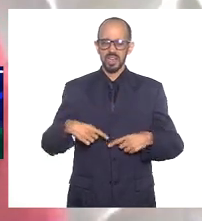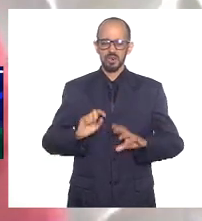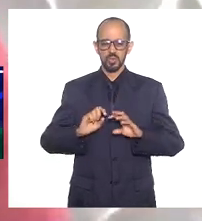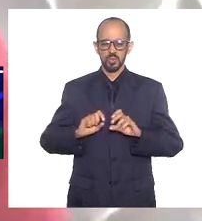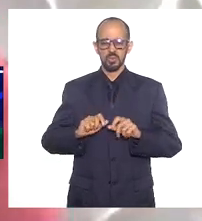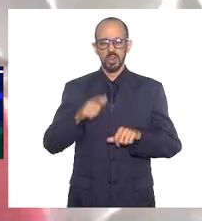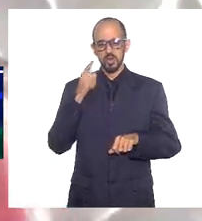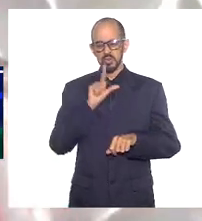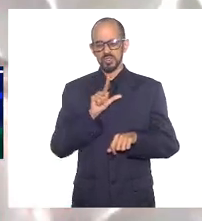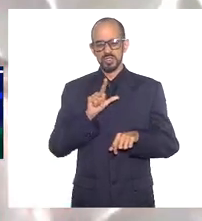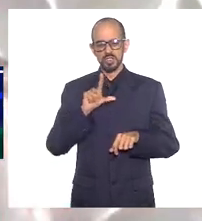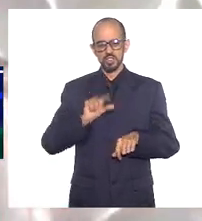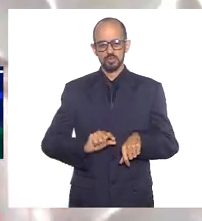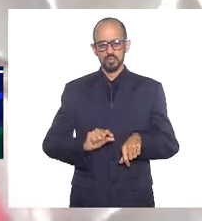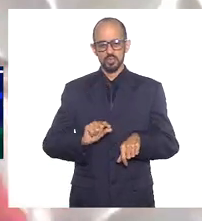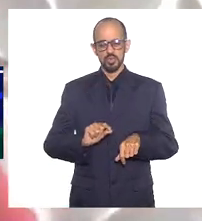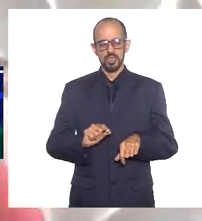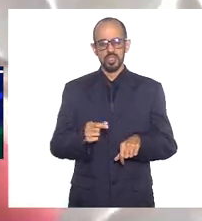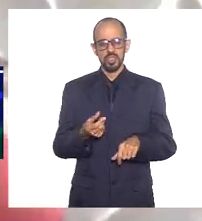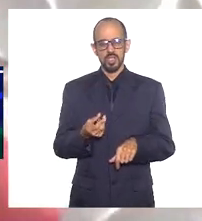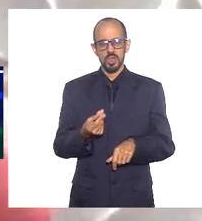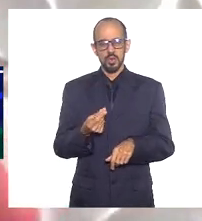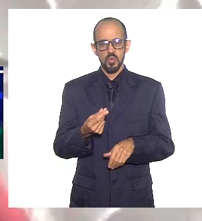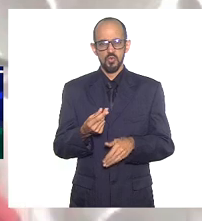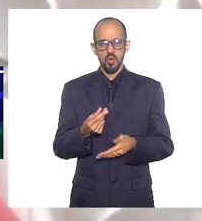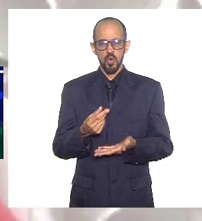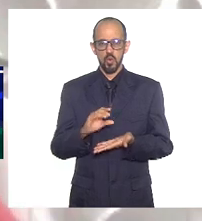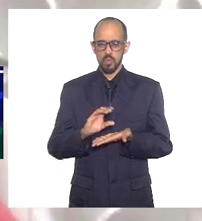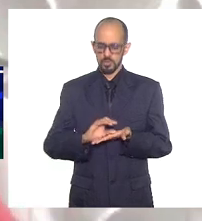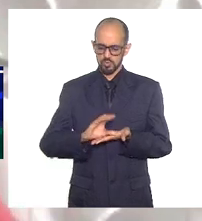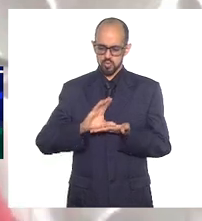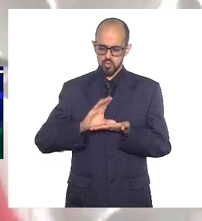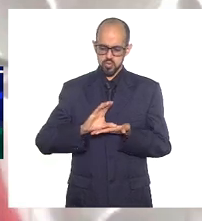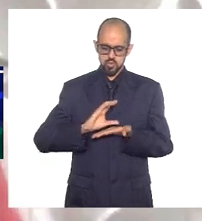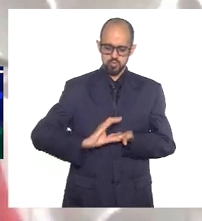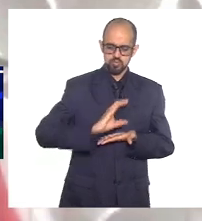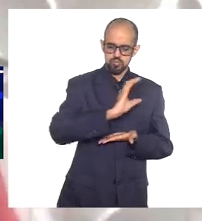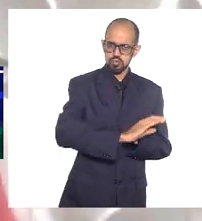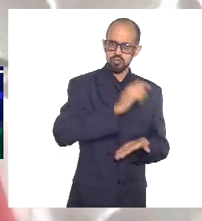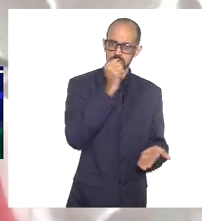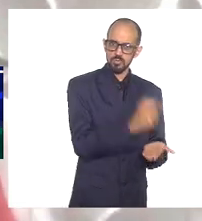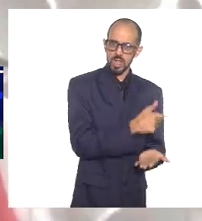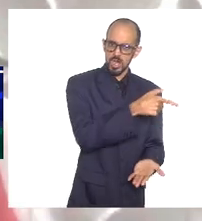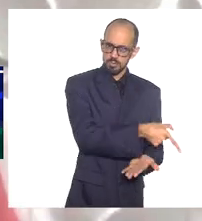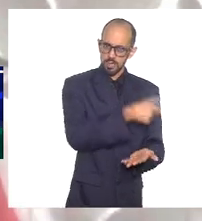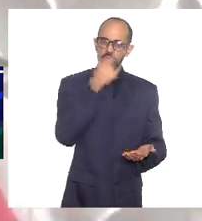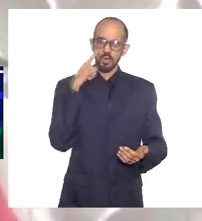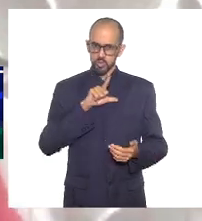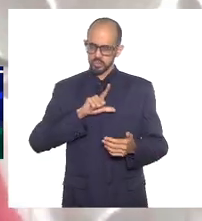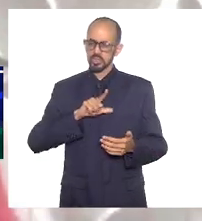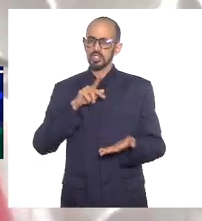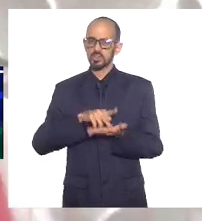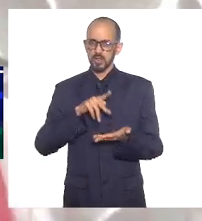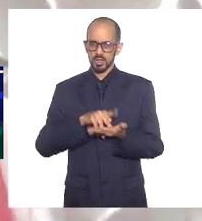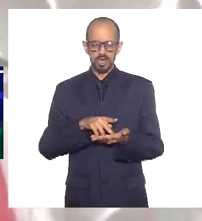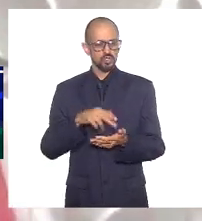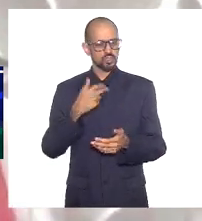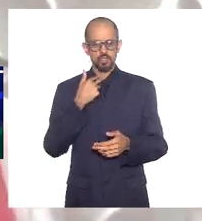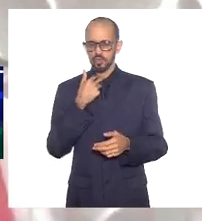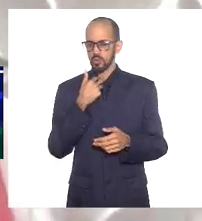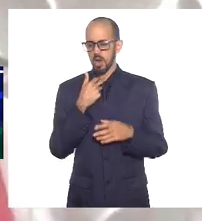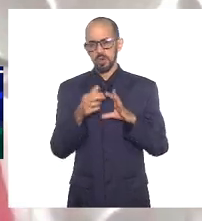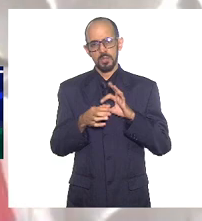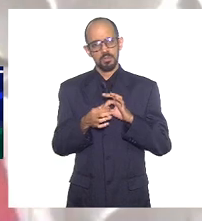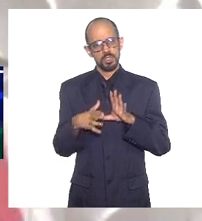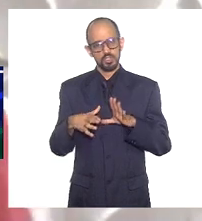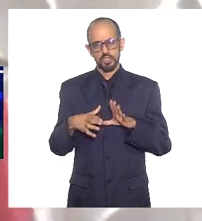reduzir o volume do pagamento inicial para tornar factível isso então a gente não pode permitir que